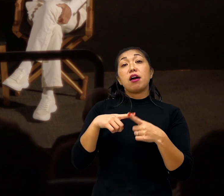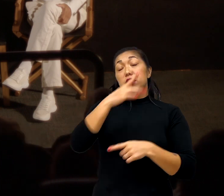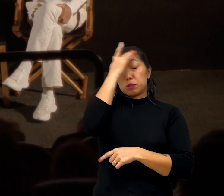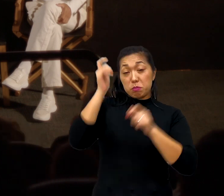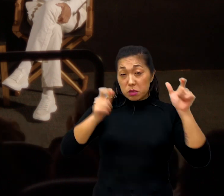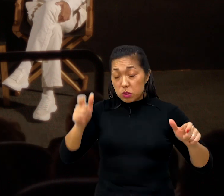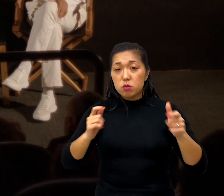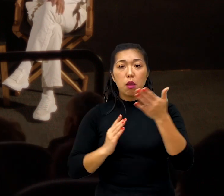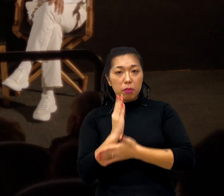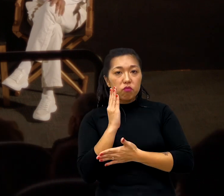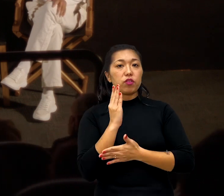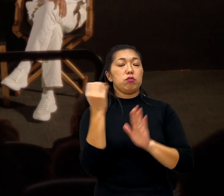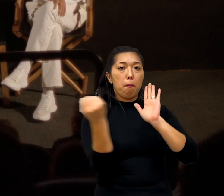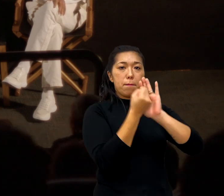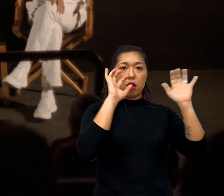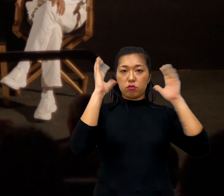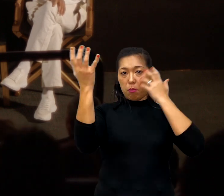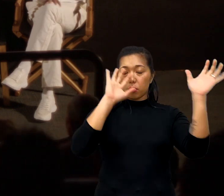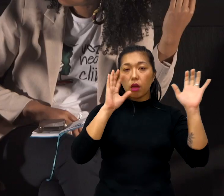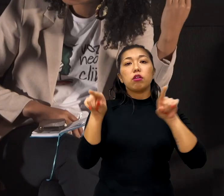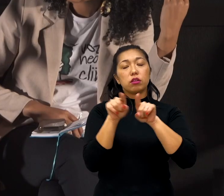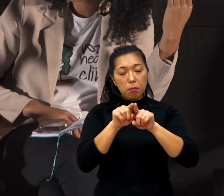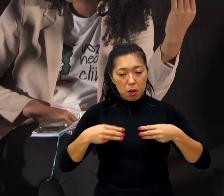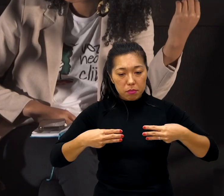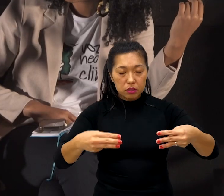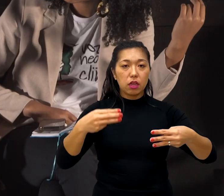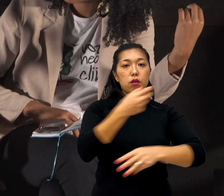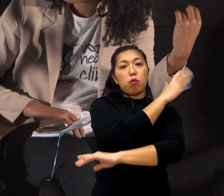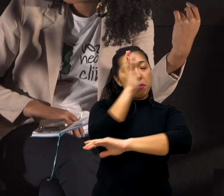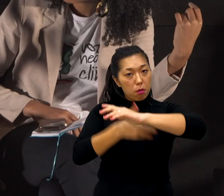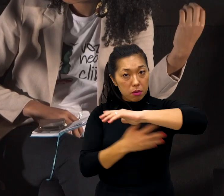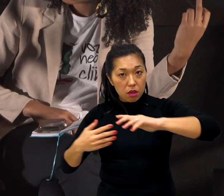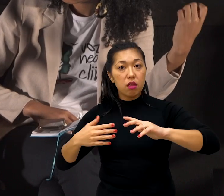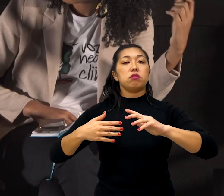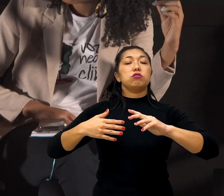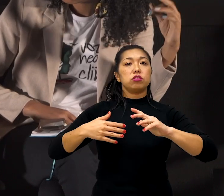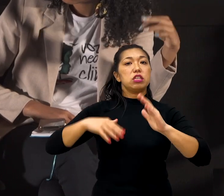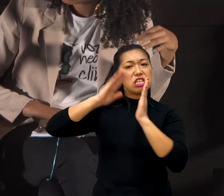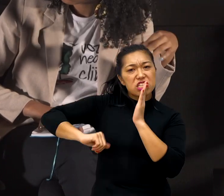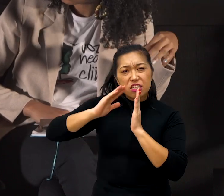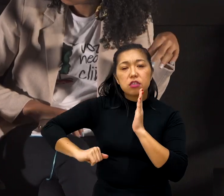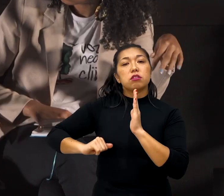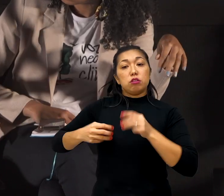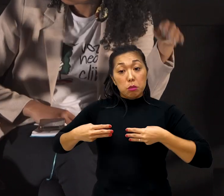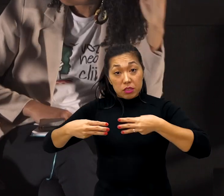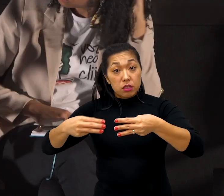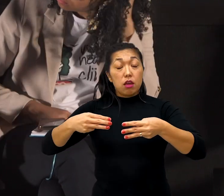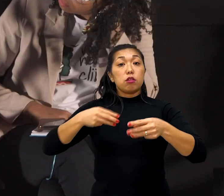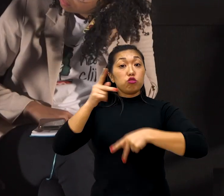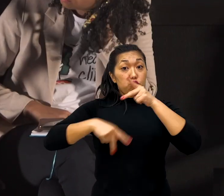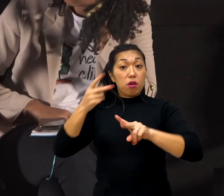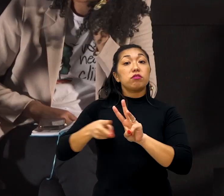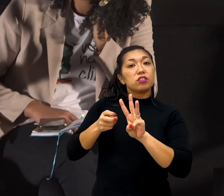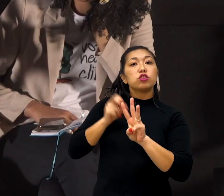temporal, retirando do Ministério do Meio Ambiente e do Ministério dos povos indígenas o direito